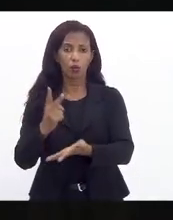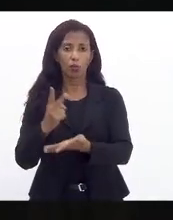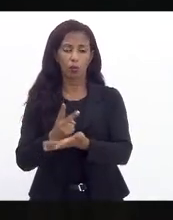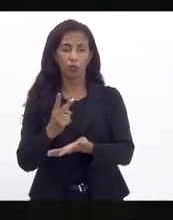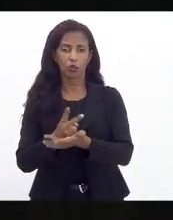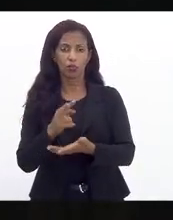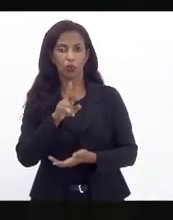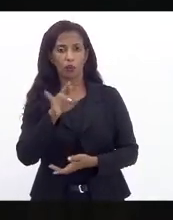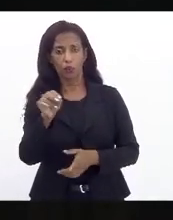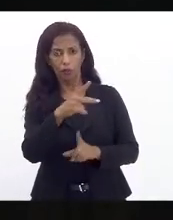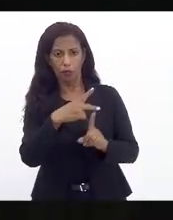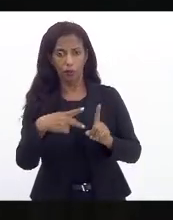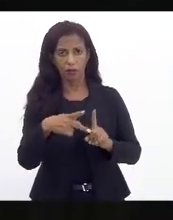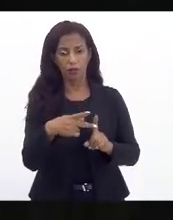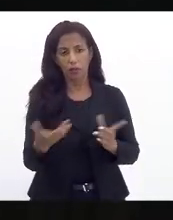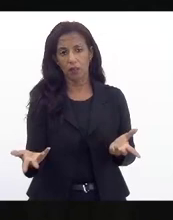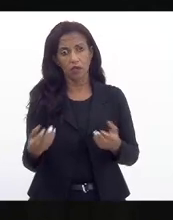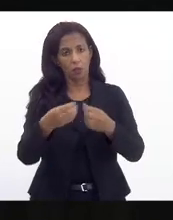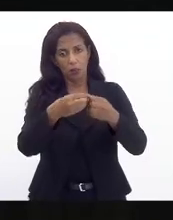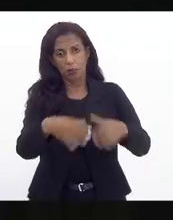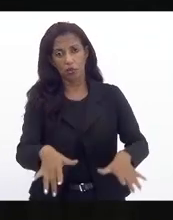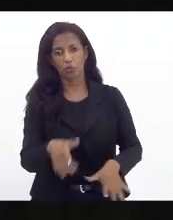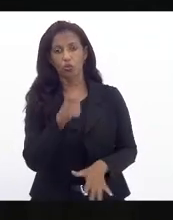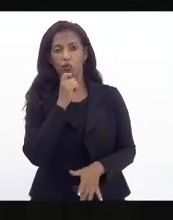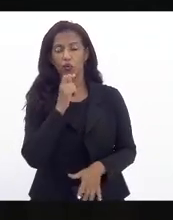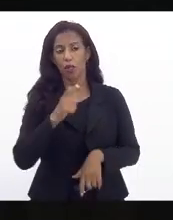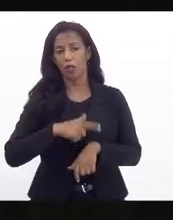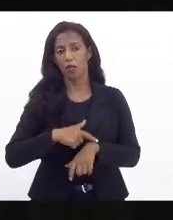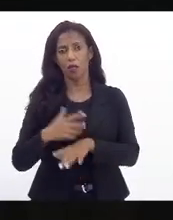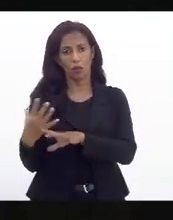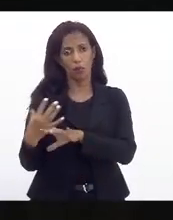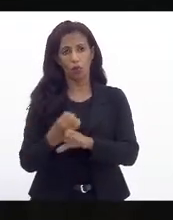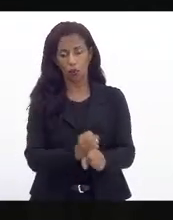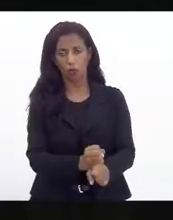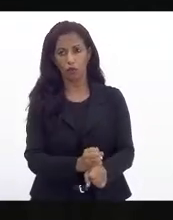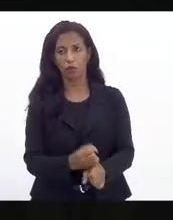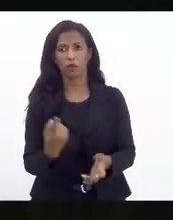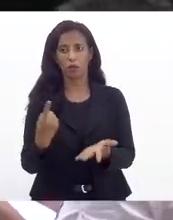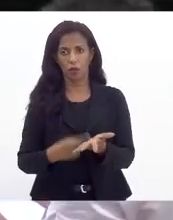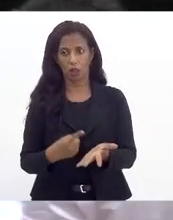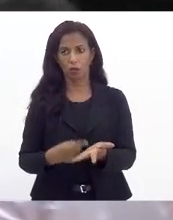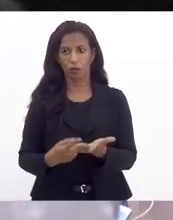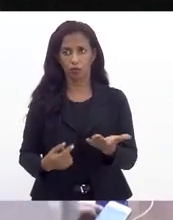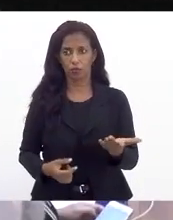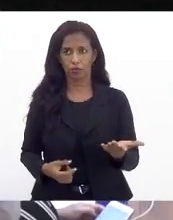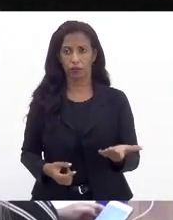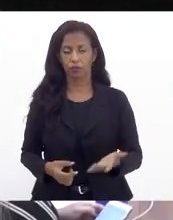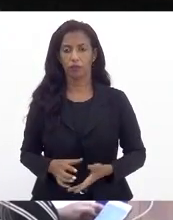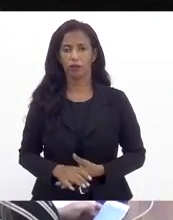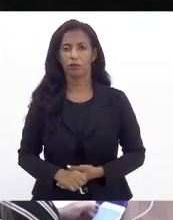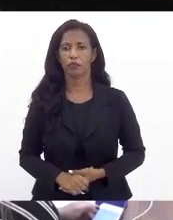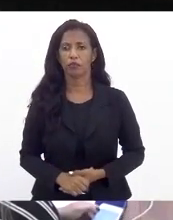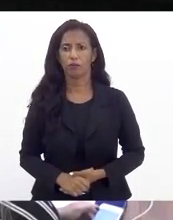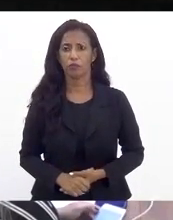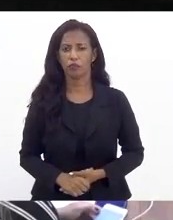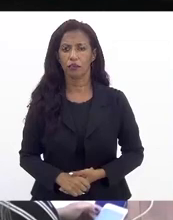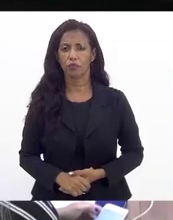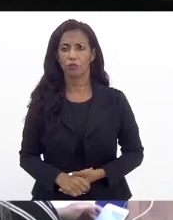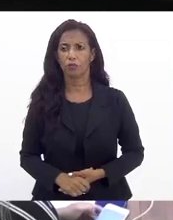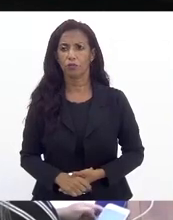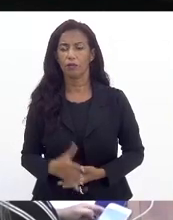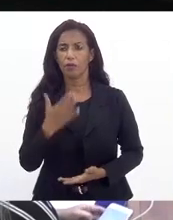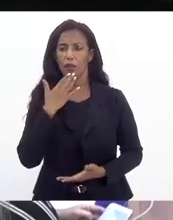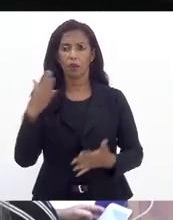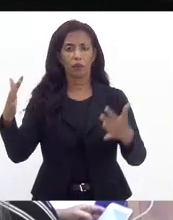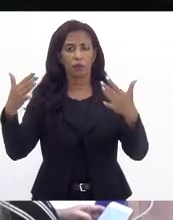para o Rio Previdência então sem prejuízo conta o tempo então está acordada a licença sindical isso está acordado eu pedi atenção